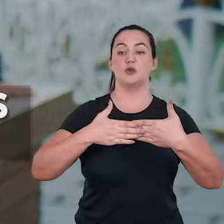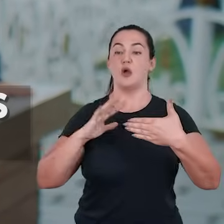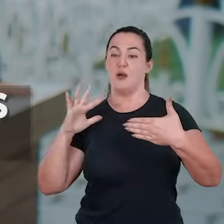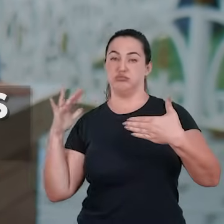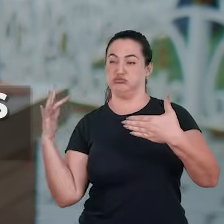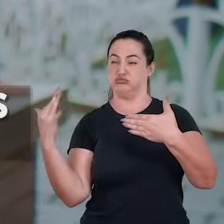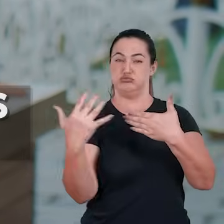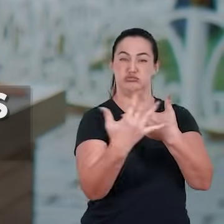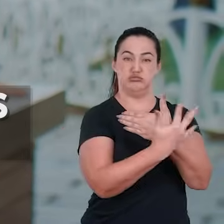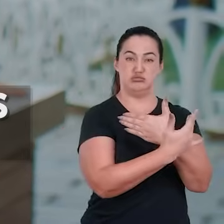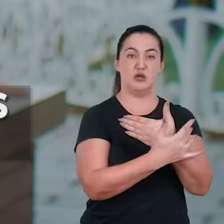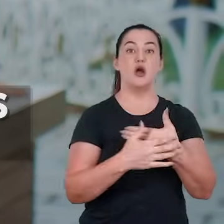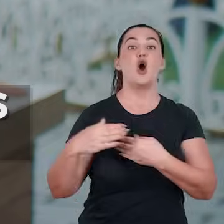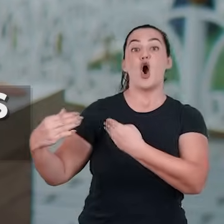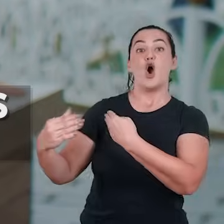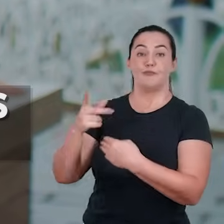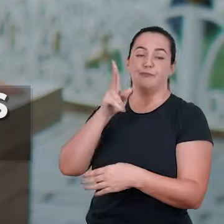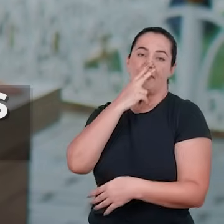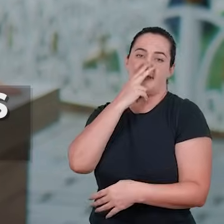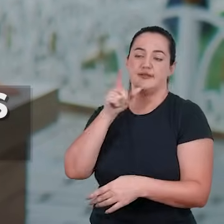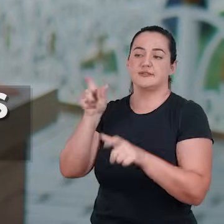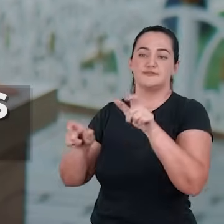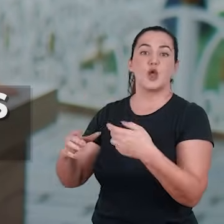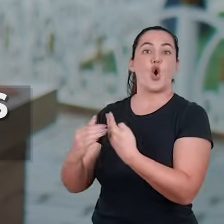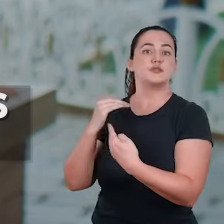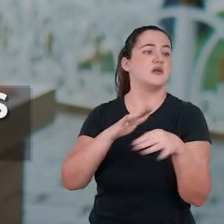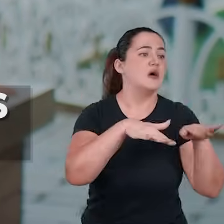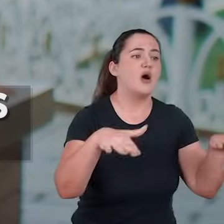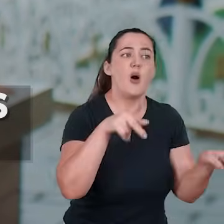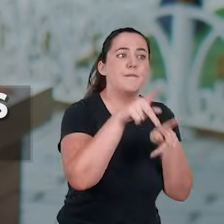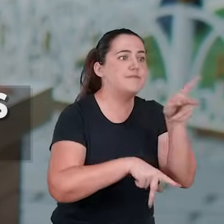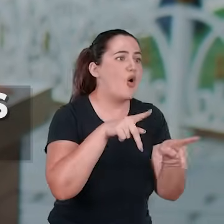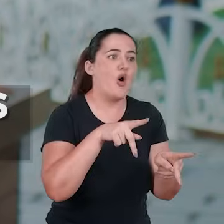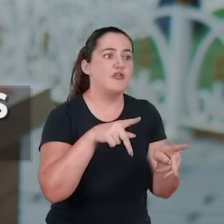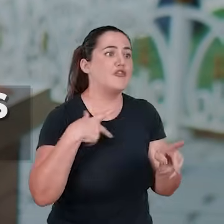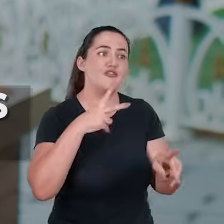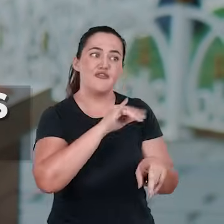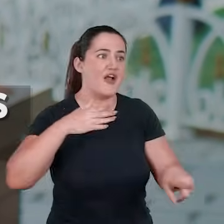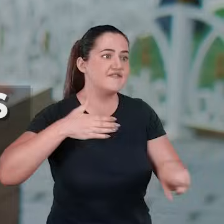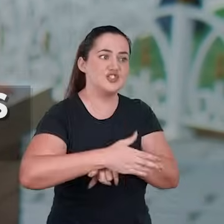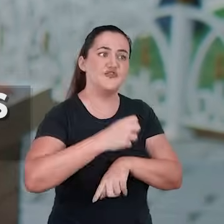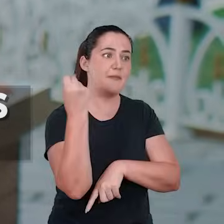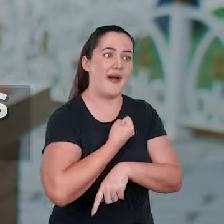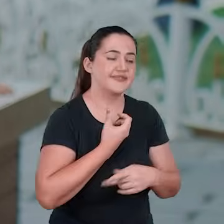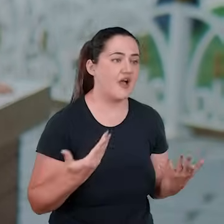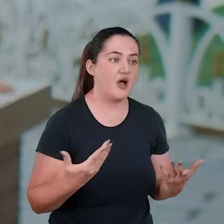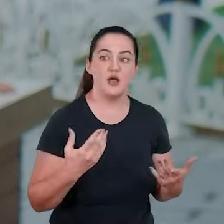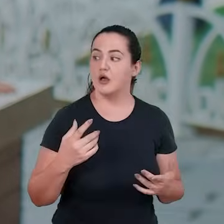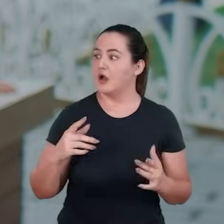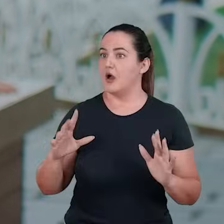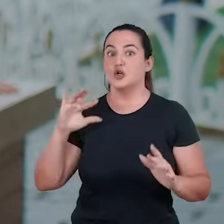e os seus conselheiros falando: majestade, o povo agora perdeu o controle. E ele falou: vamos fugir daqui. E começou a arrumar tudo para